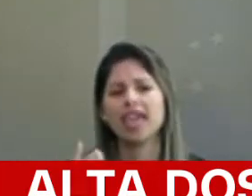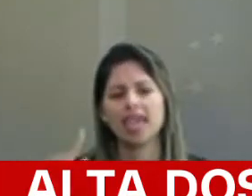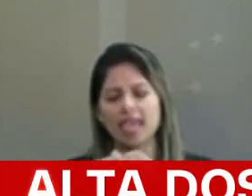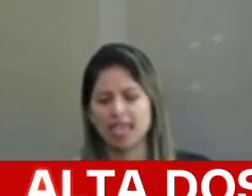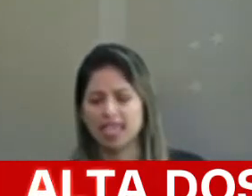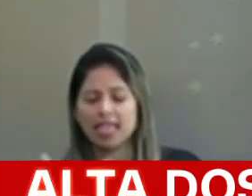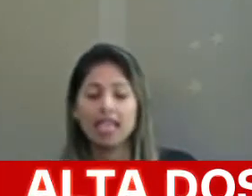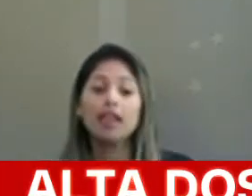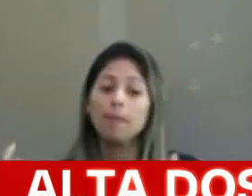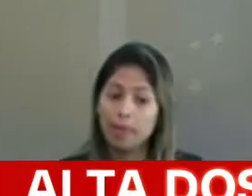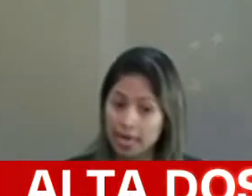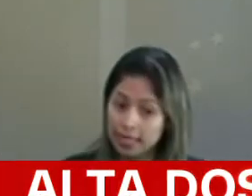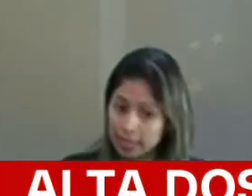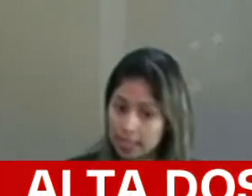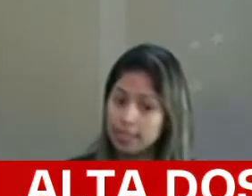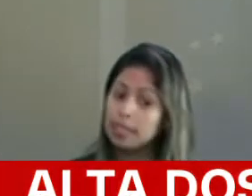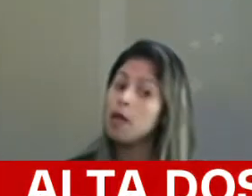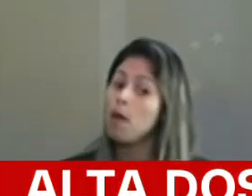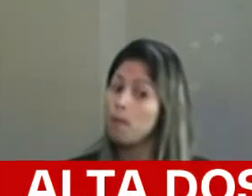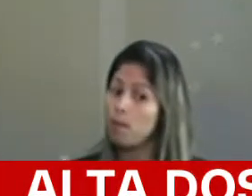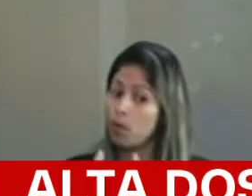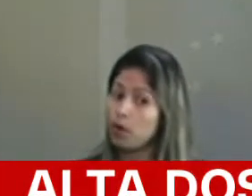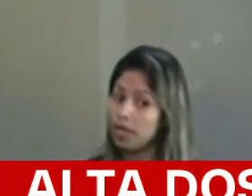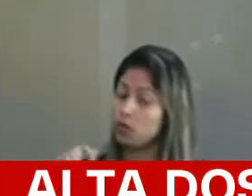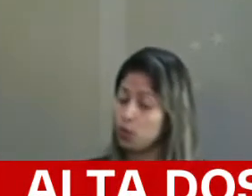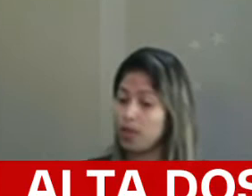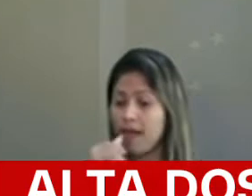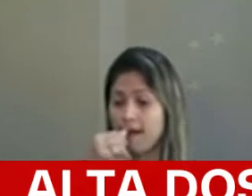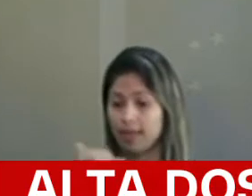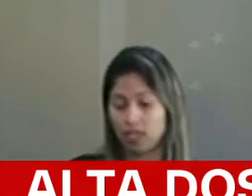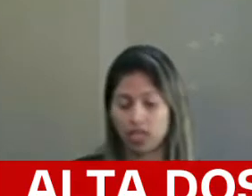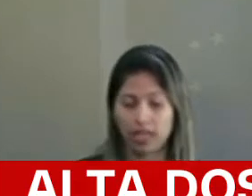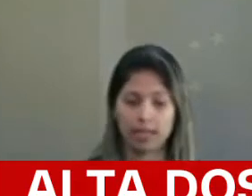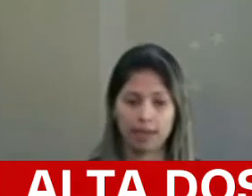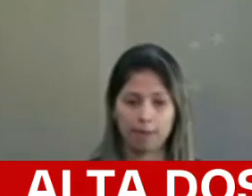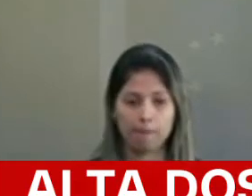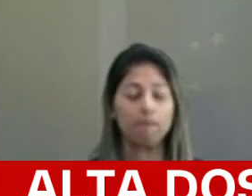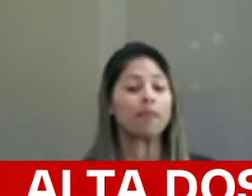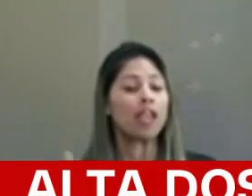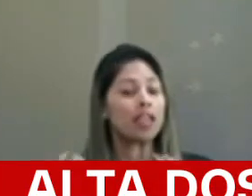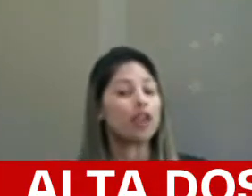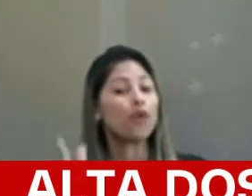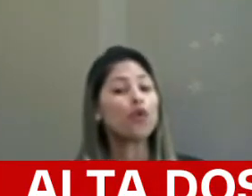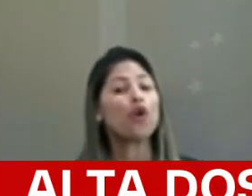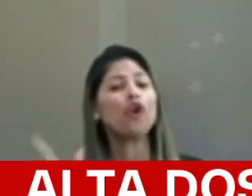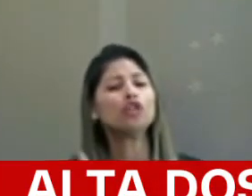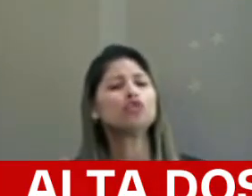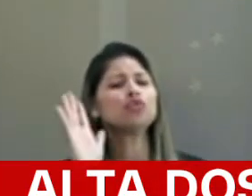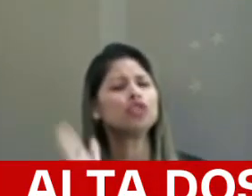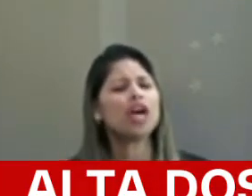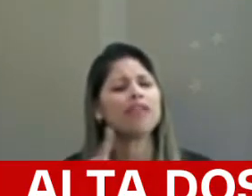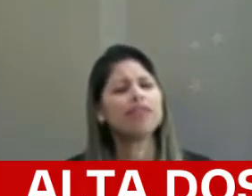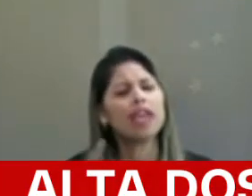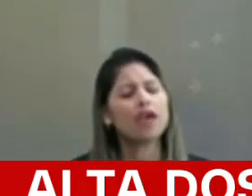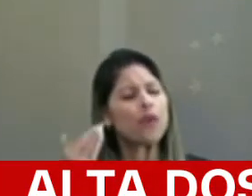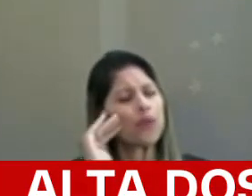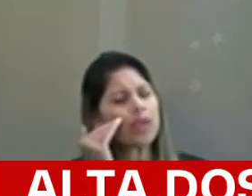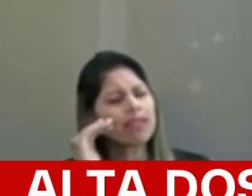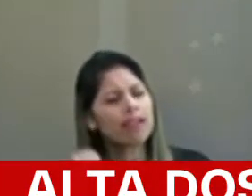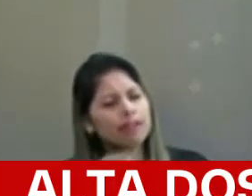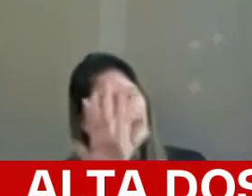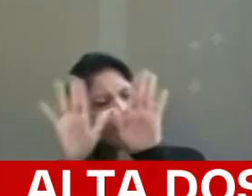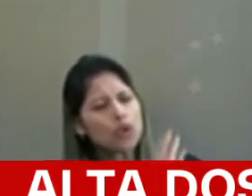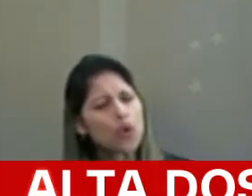considerados essenciais, no caso, a energia elétrica. Evidentemente, estabeleceu com esse entendimento